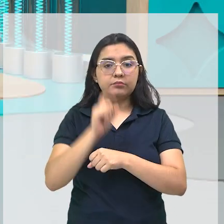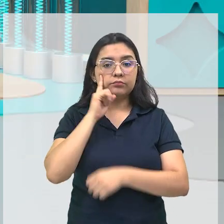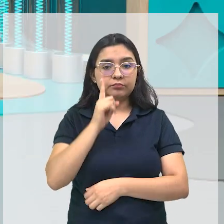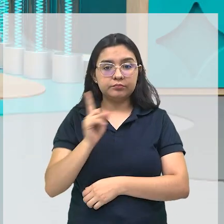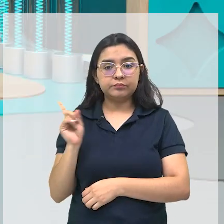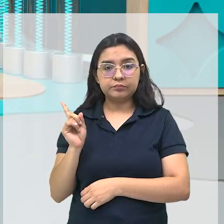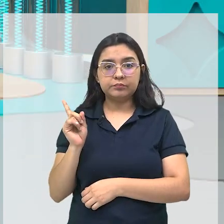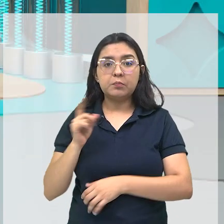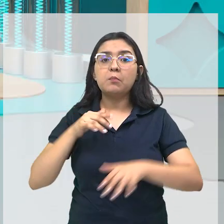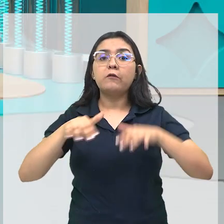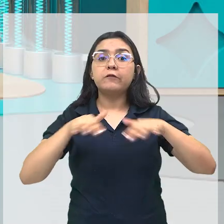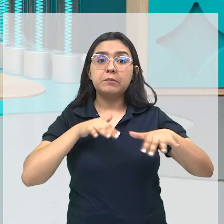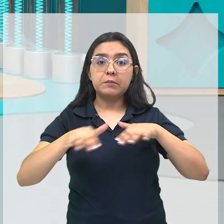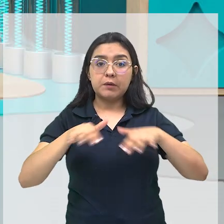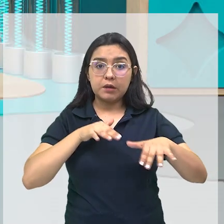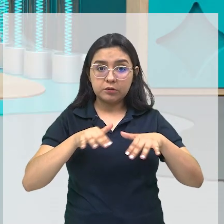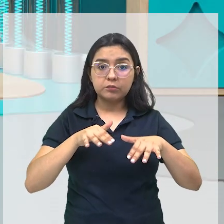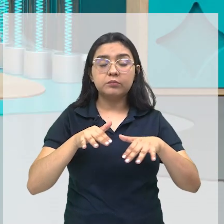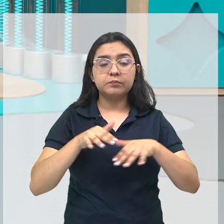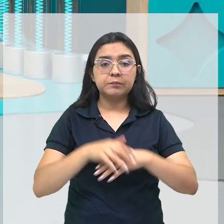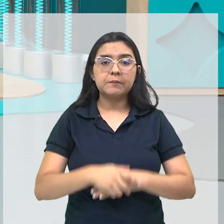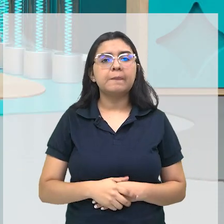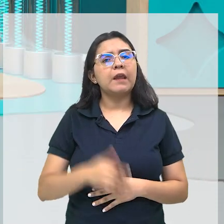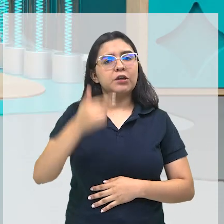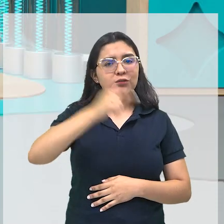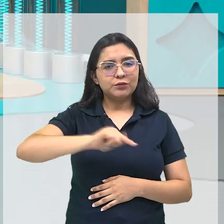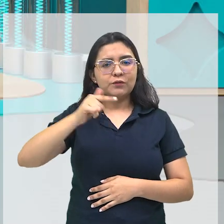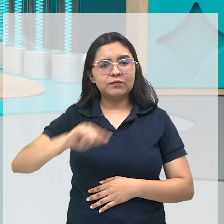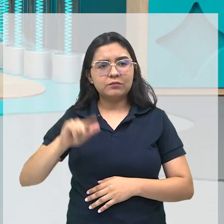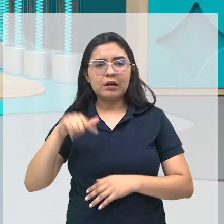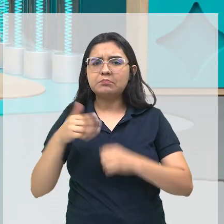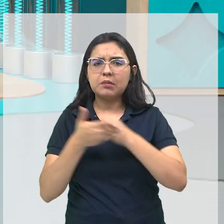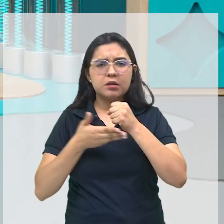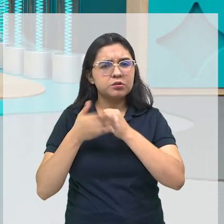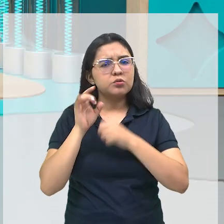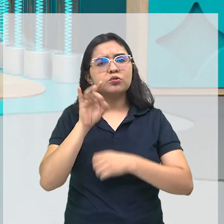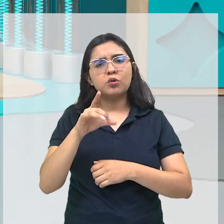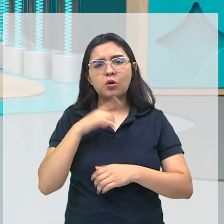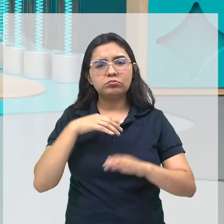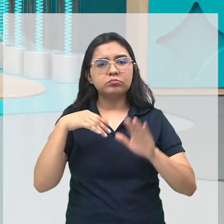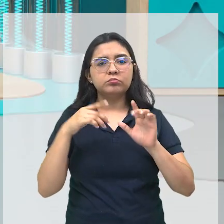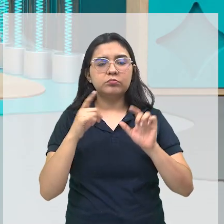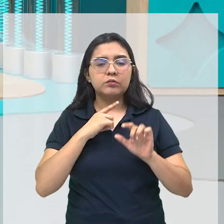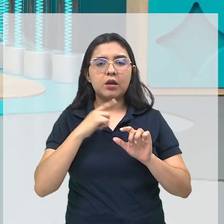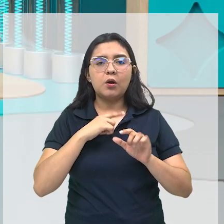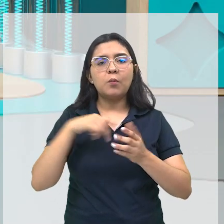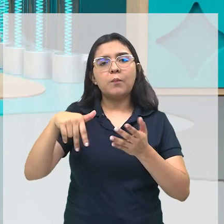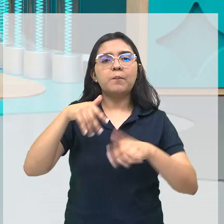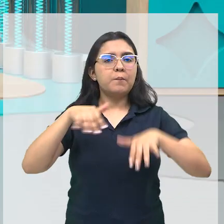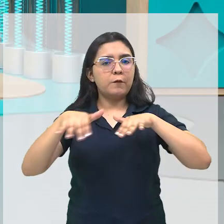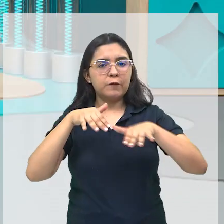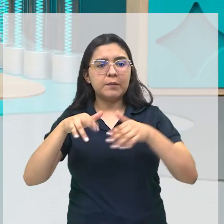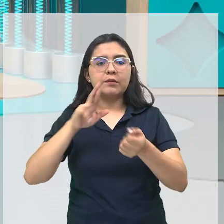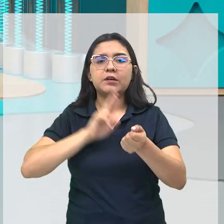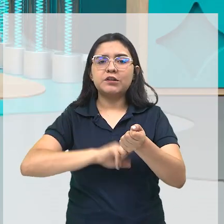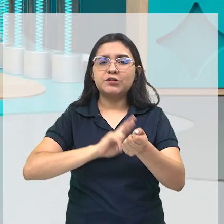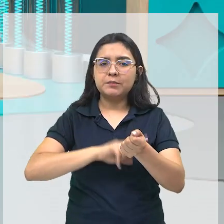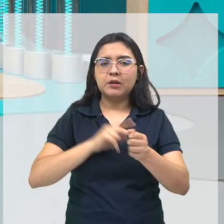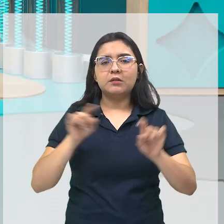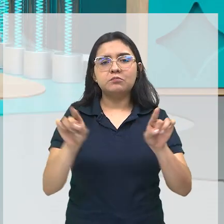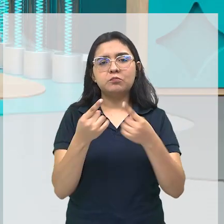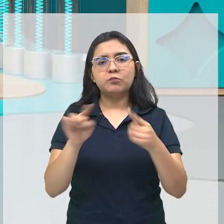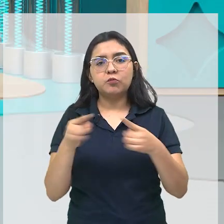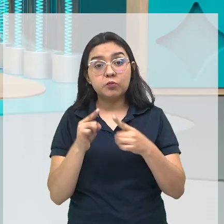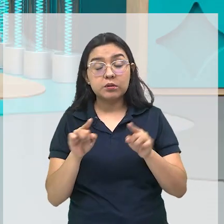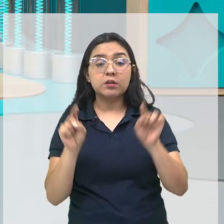lado, cumprimenta, e aí faz outro movimento, e é basicamente isso, seguindo ali uma coreografia ritmada por